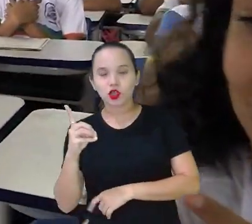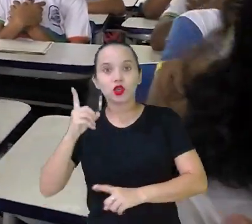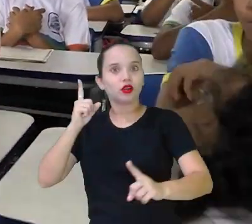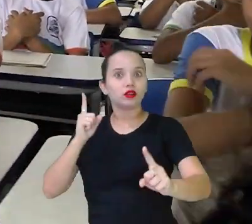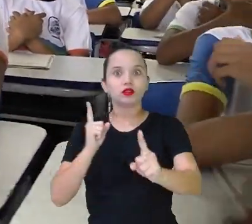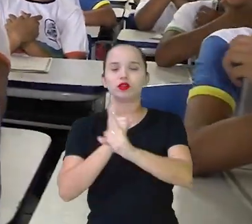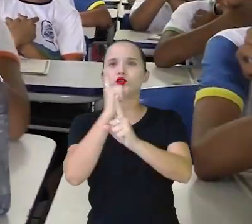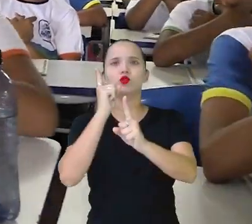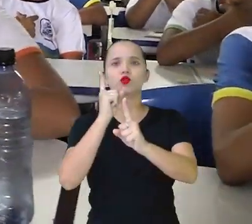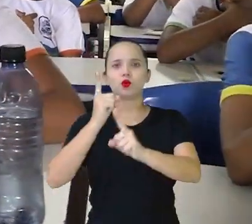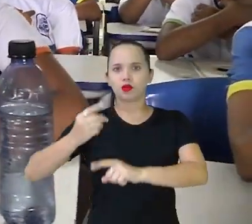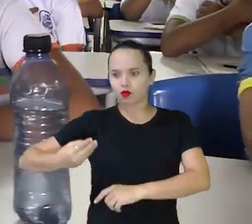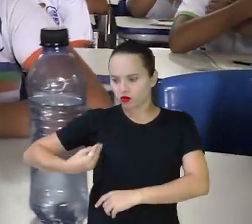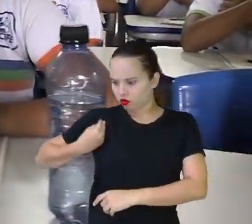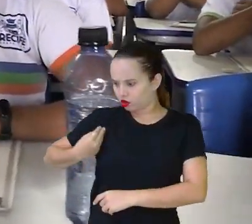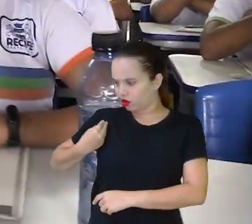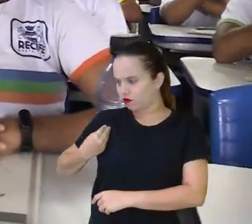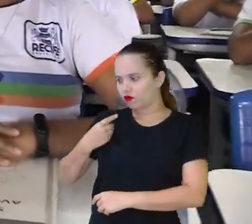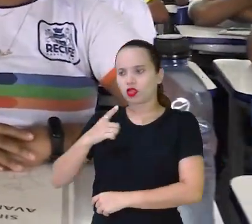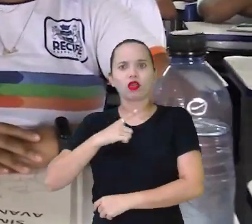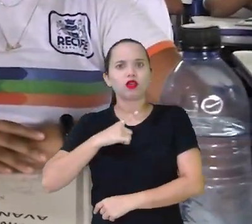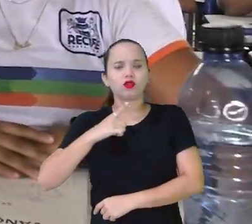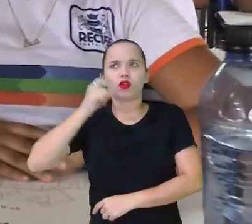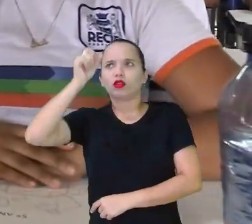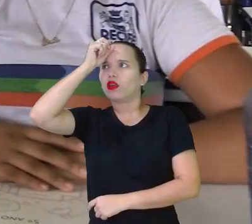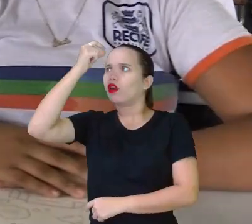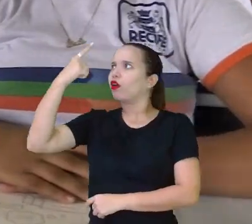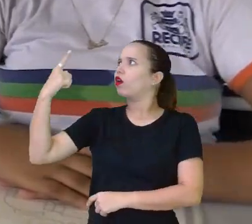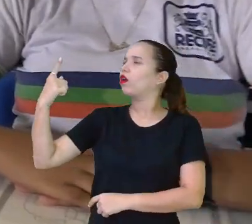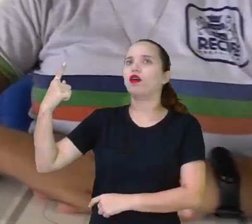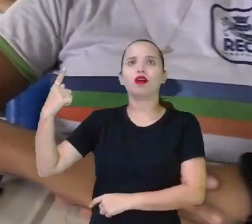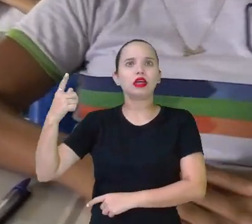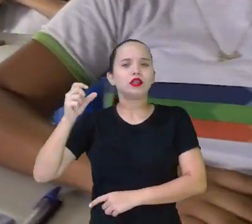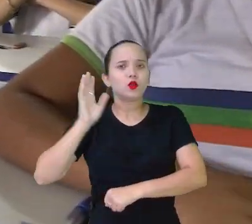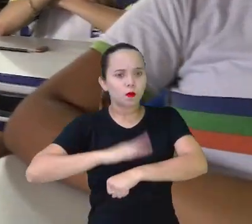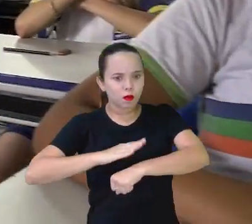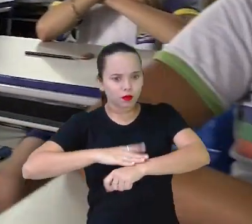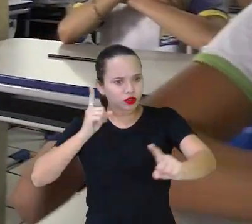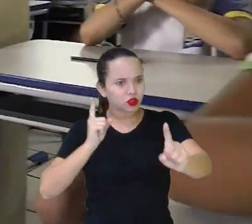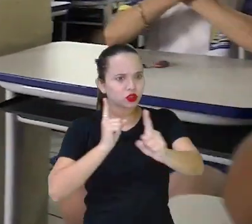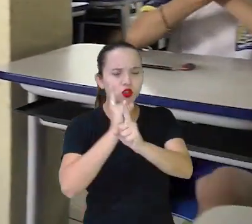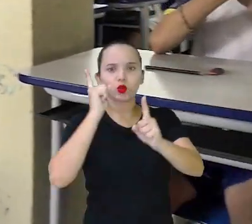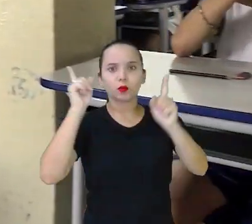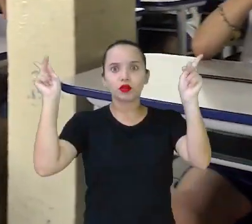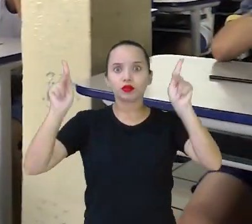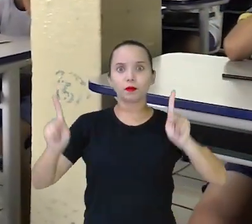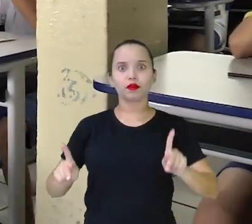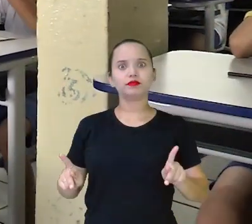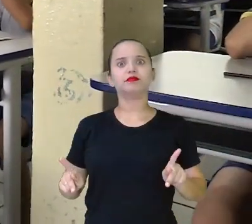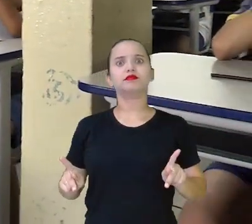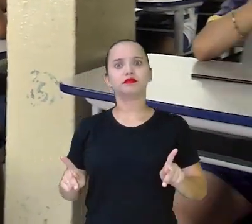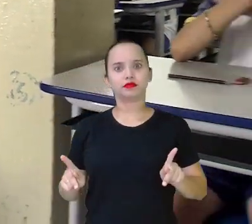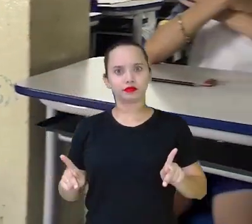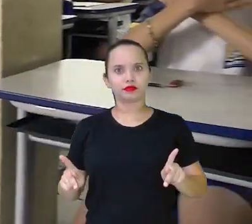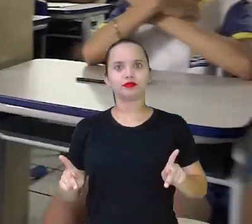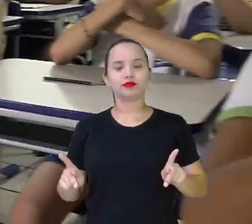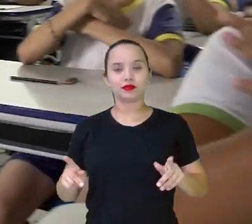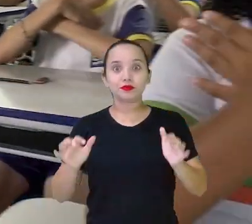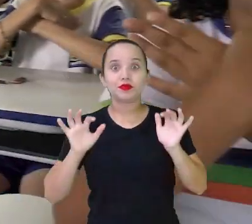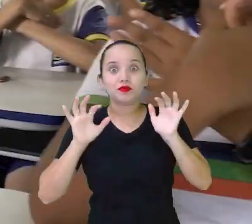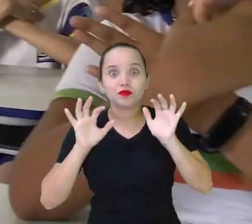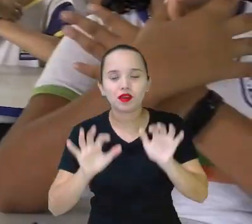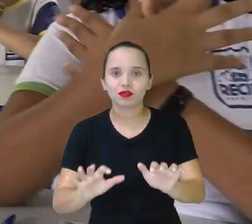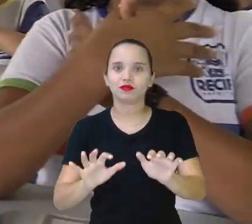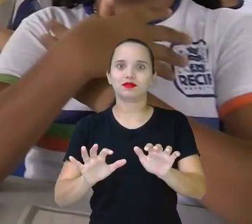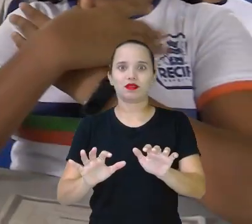que a vida só teria sentido quando ele descobrisse a paz. E foi